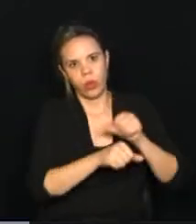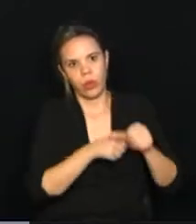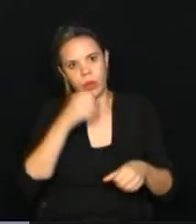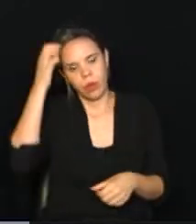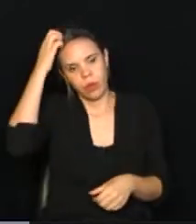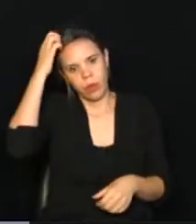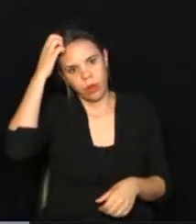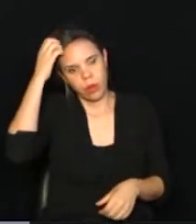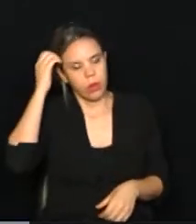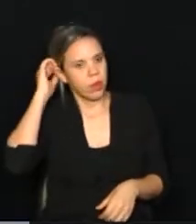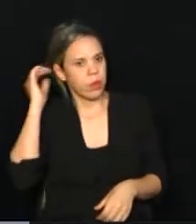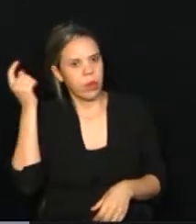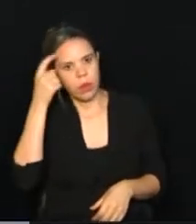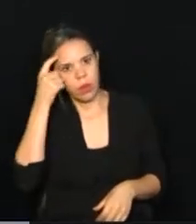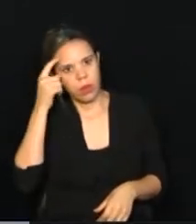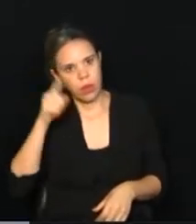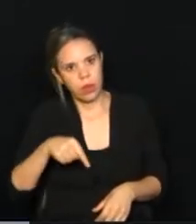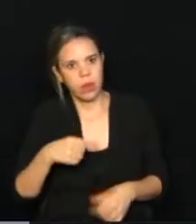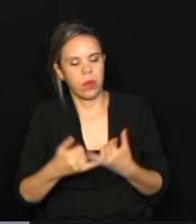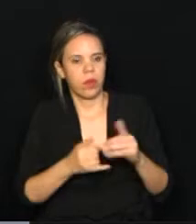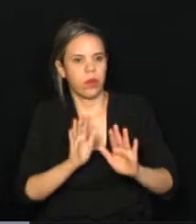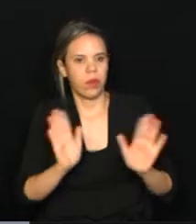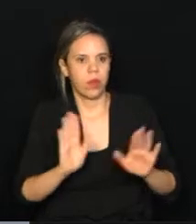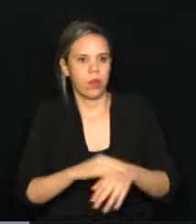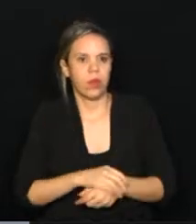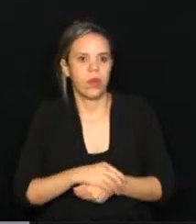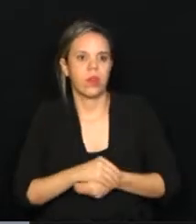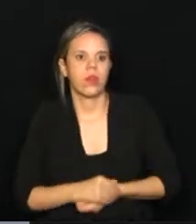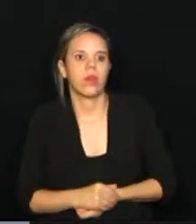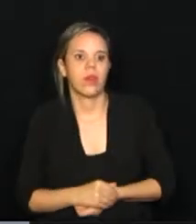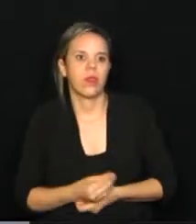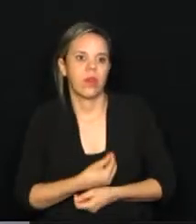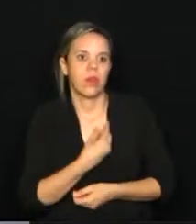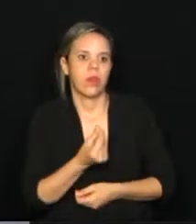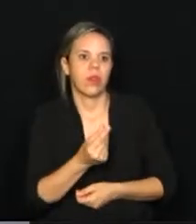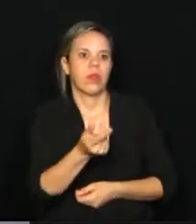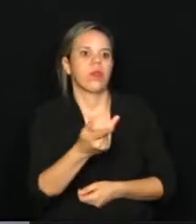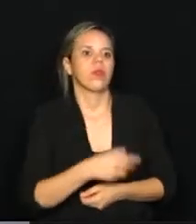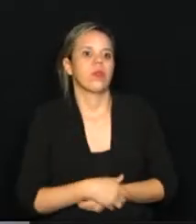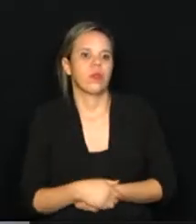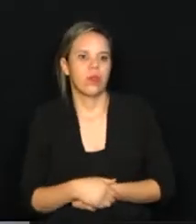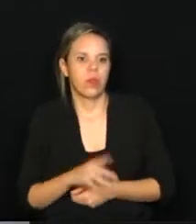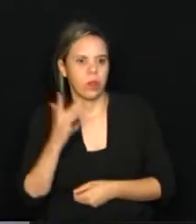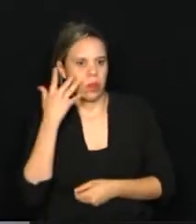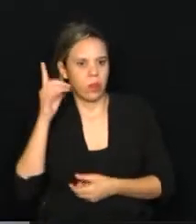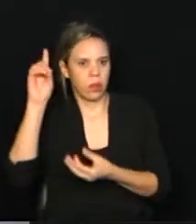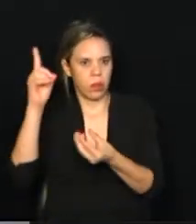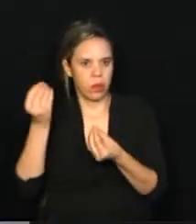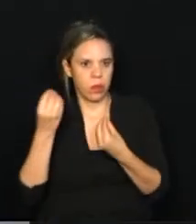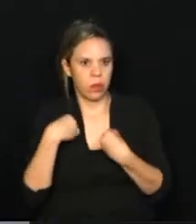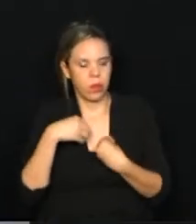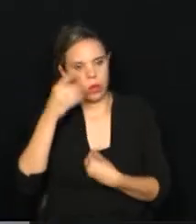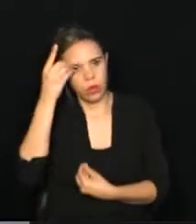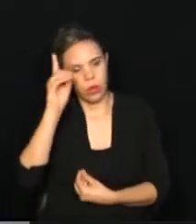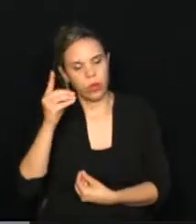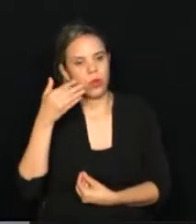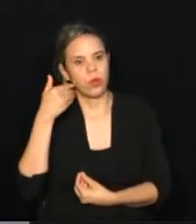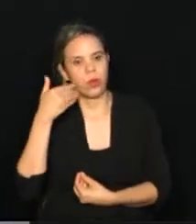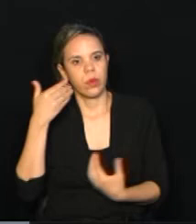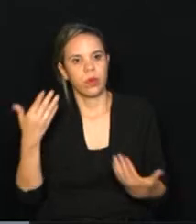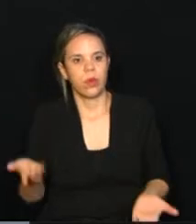Então eu pensei, não, isso não é para brincadeira, isso é para a minha vida toda. Eu acho que Deus me deu esse dom e eu preciso